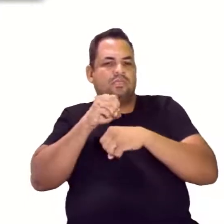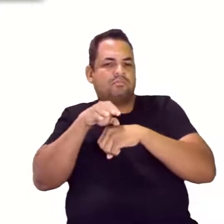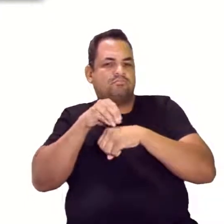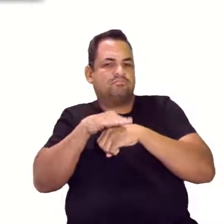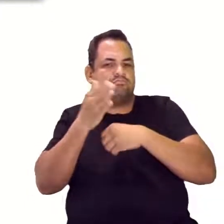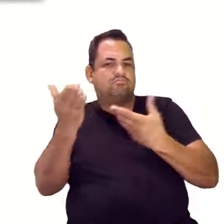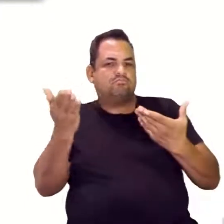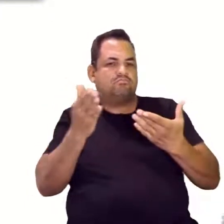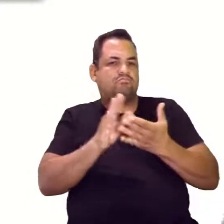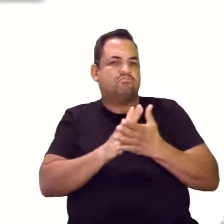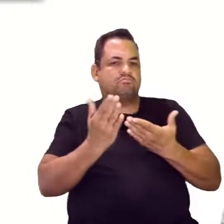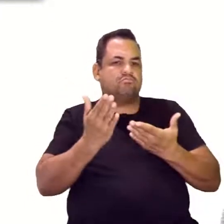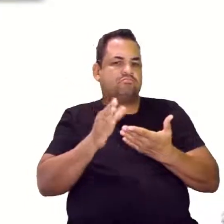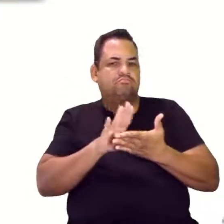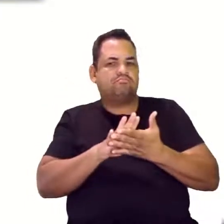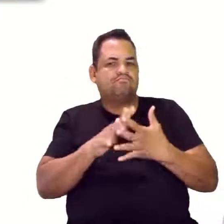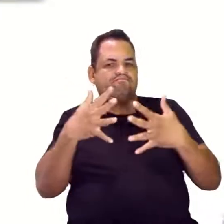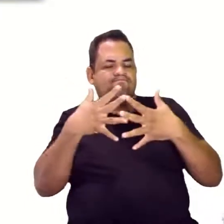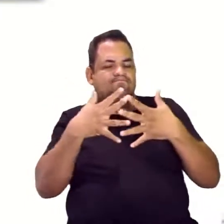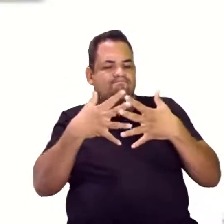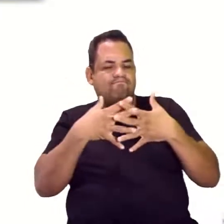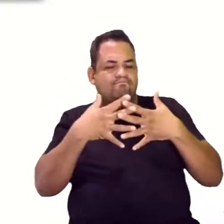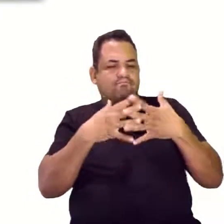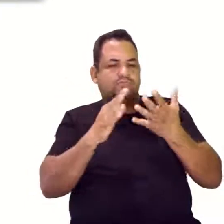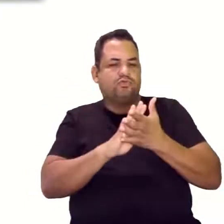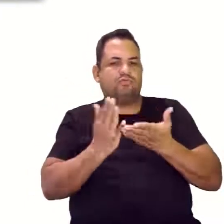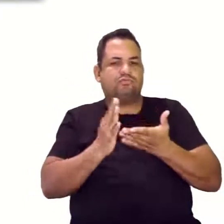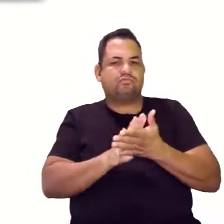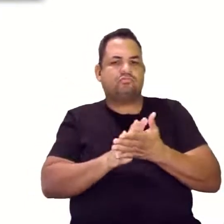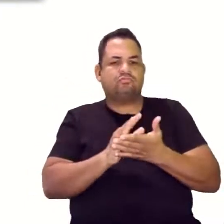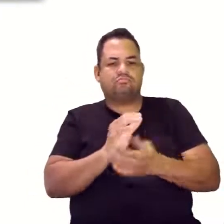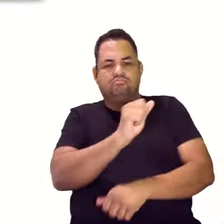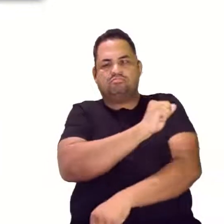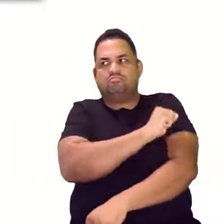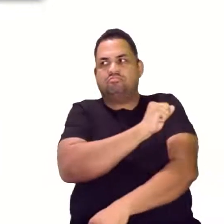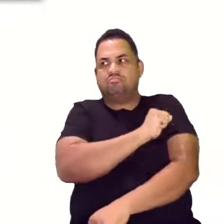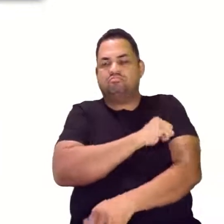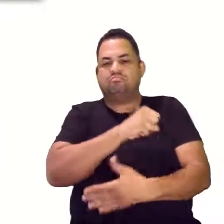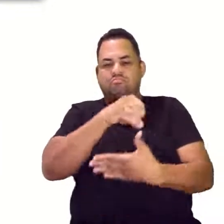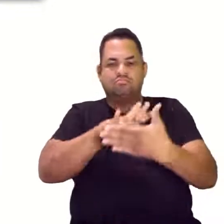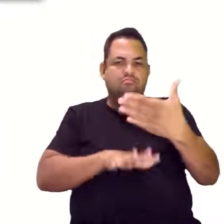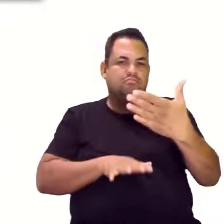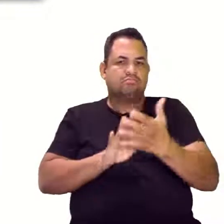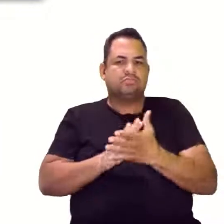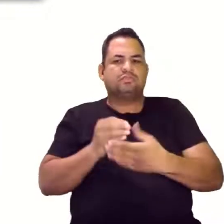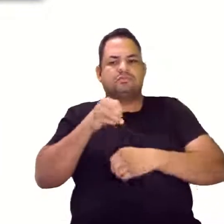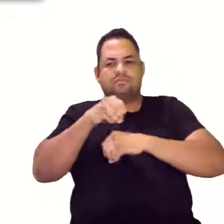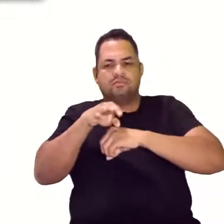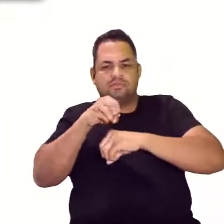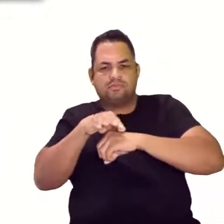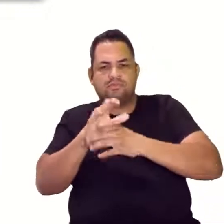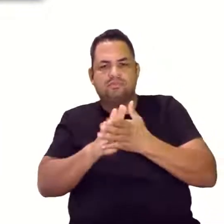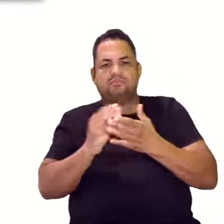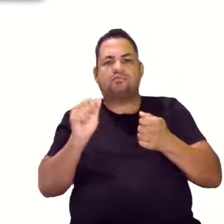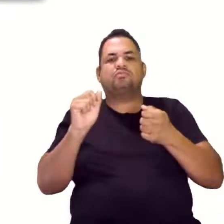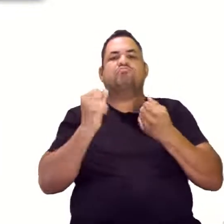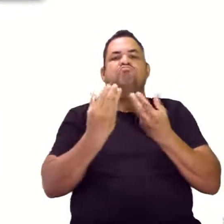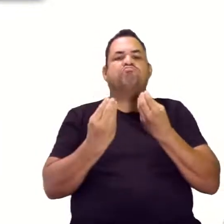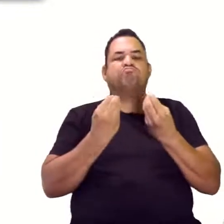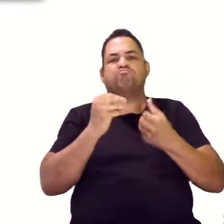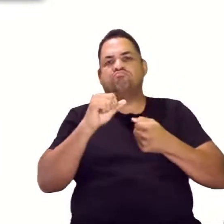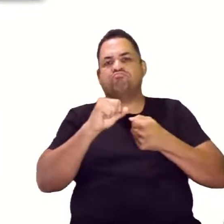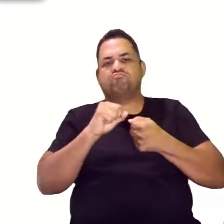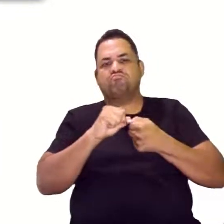tentam distorcer o entendimento dos nossos queridos alunos. E a gente dá dicas, né, de como resolver, né,